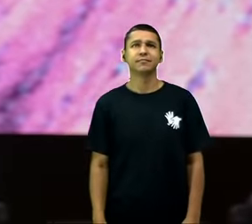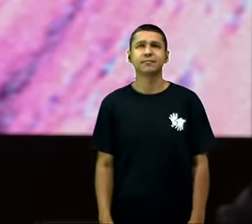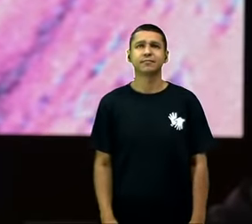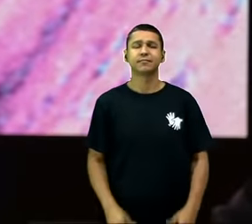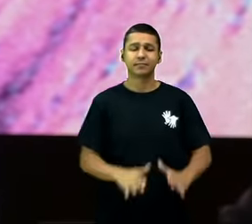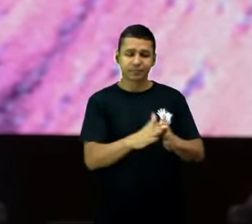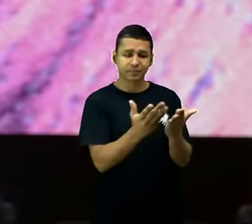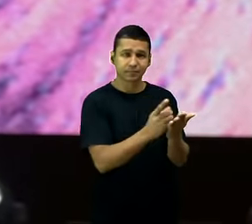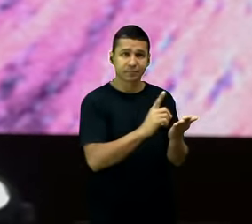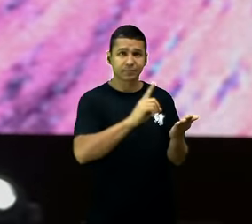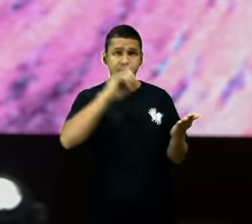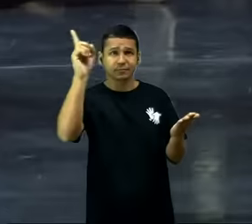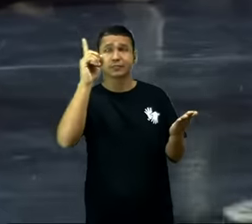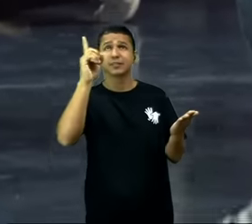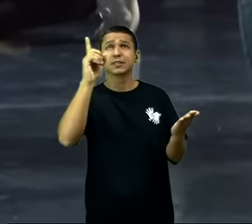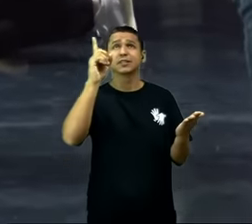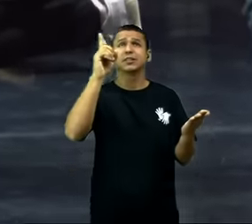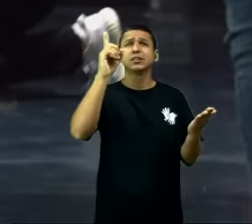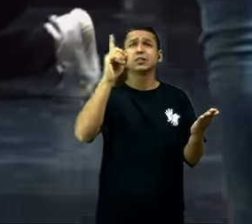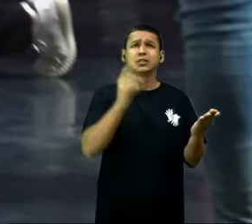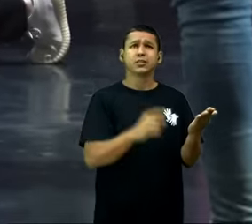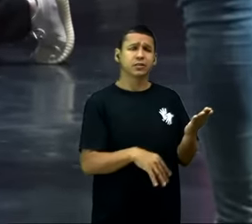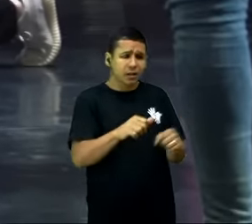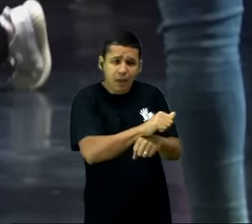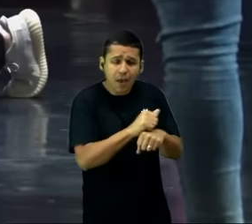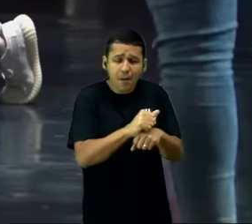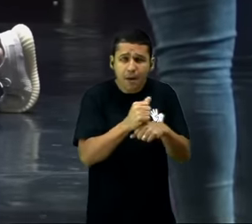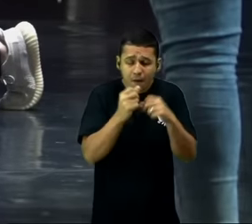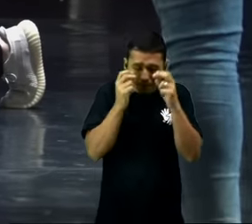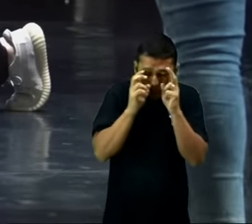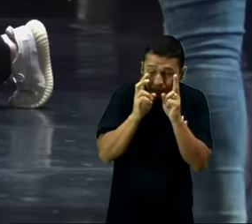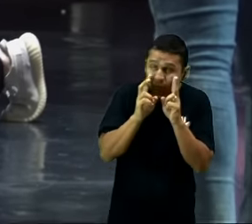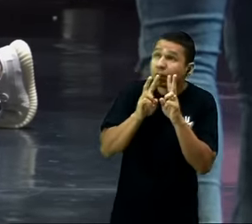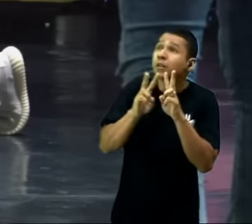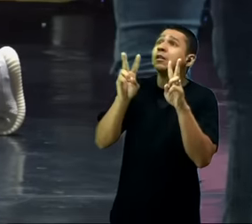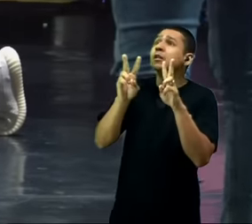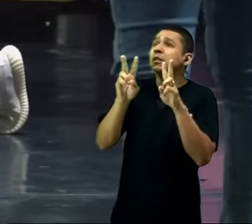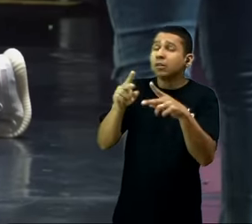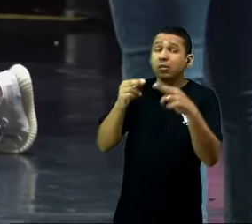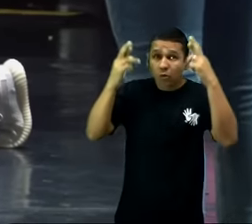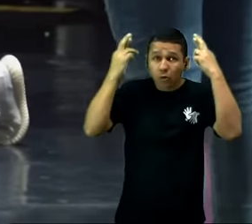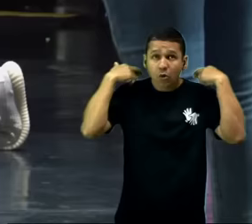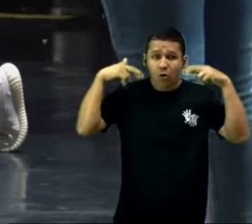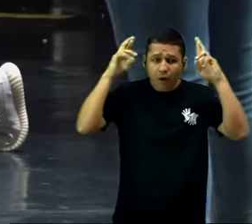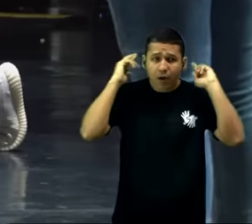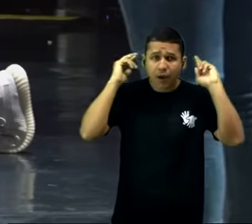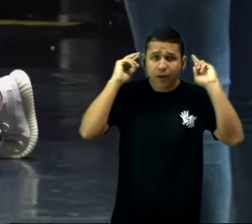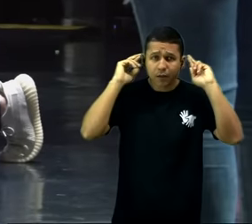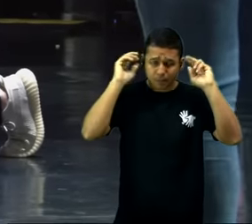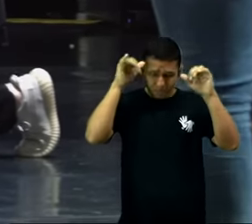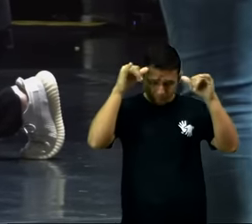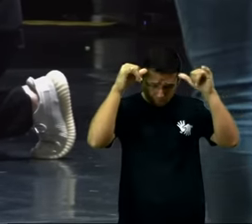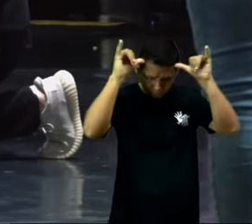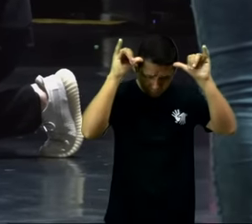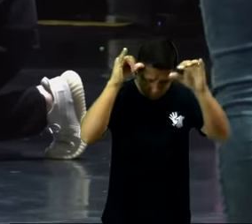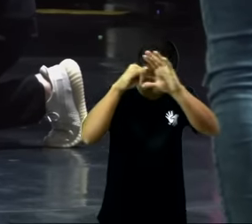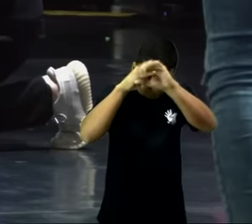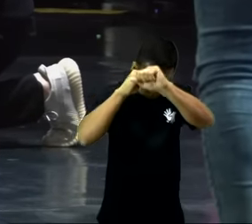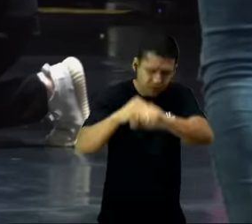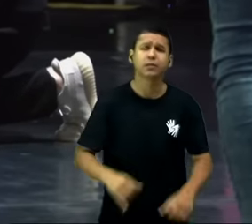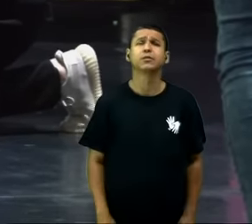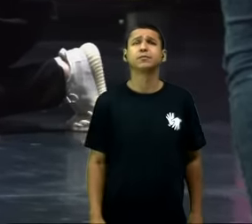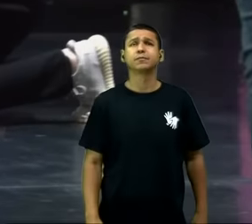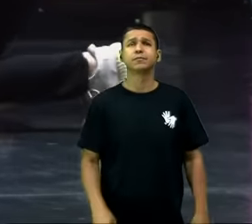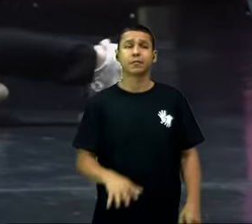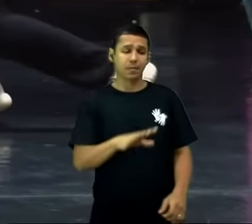A Bíblia diz que Abraão levantou os olhos e viu o carneiro preso pelos chifres de um arbusto.